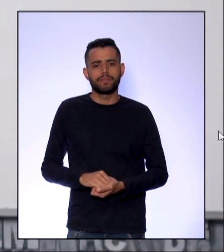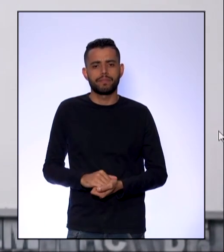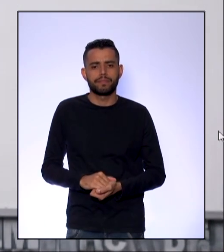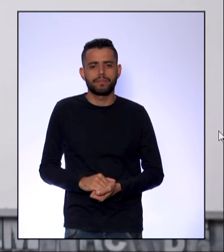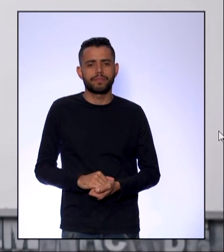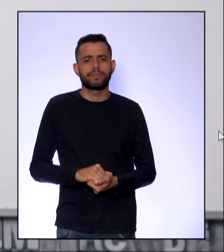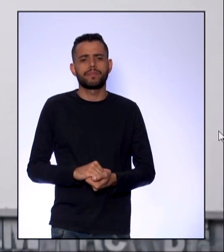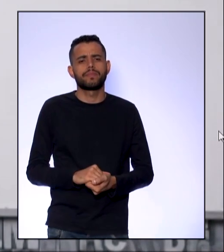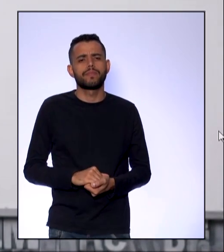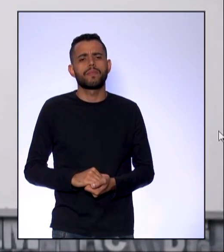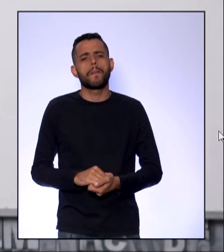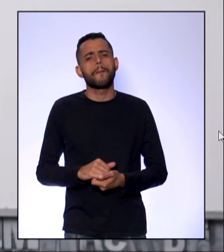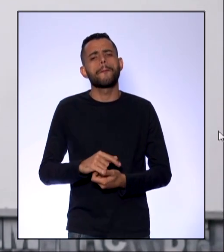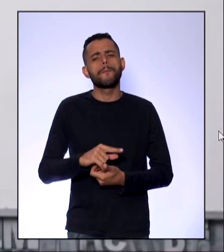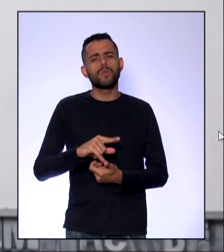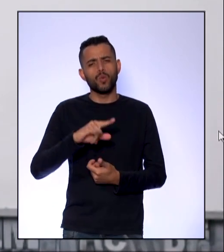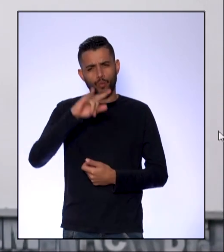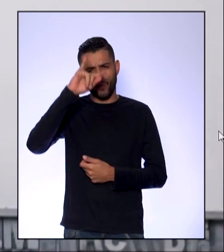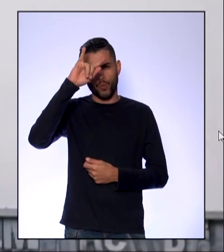Se os vikings passaram por aqui,